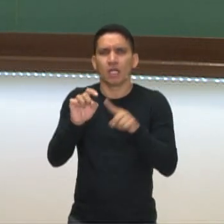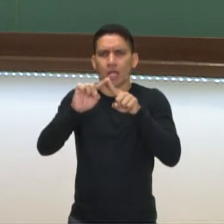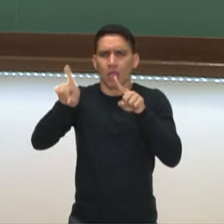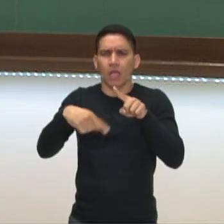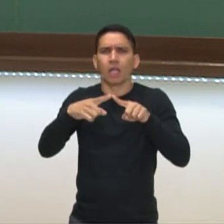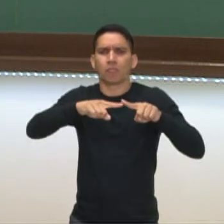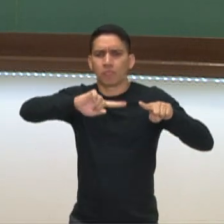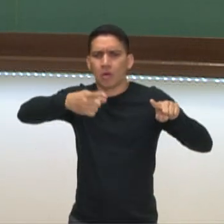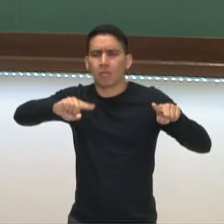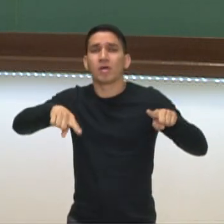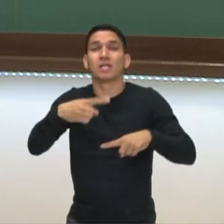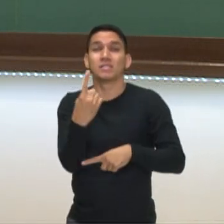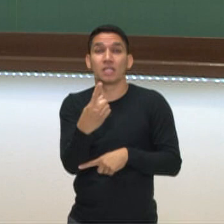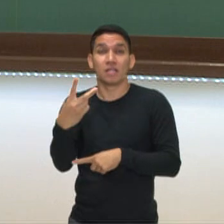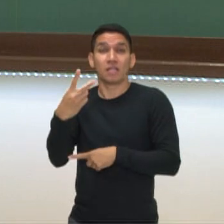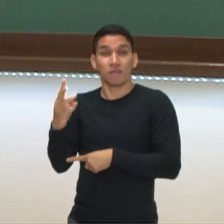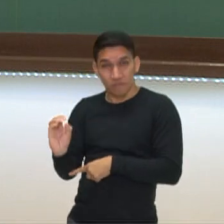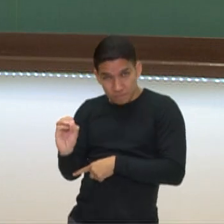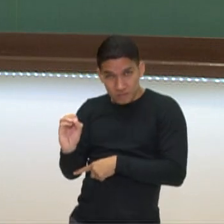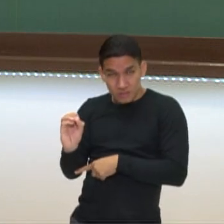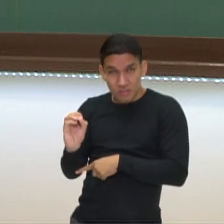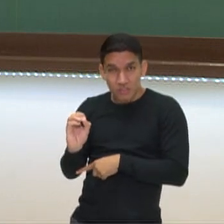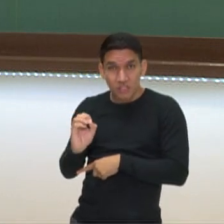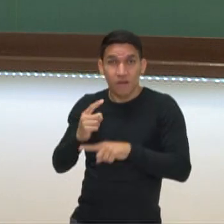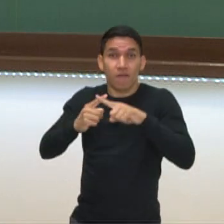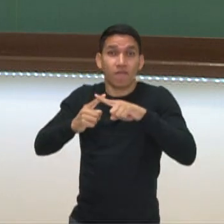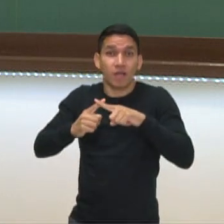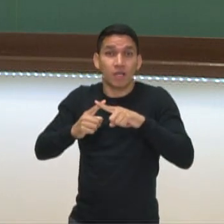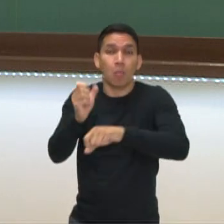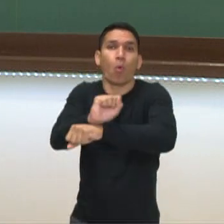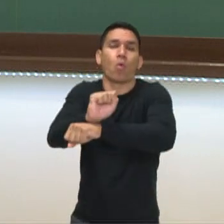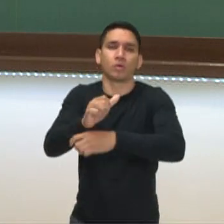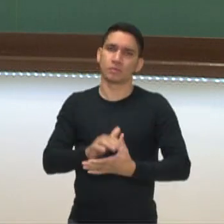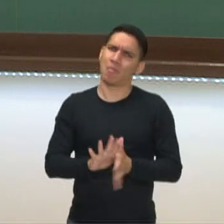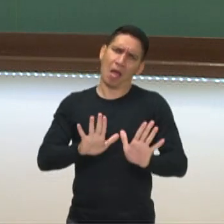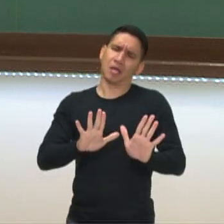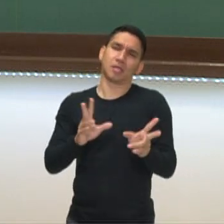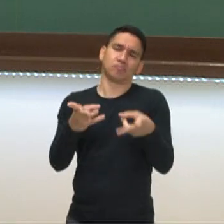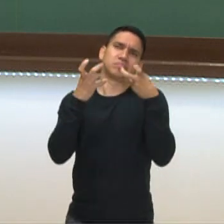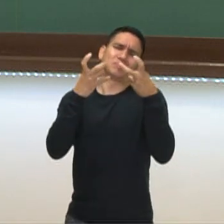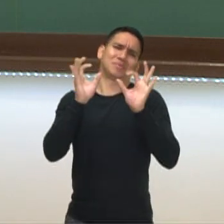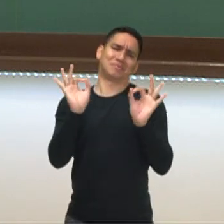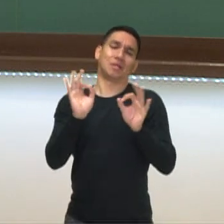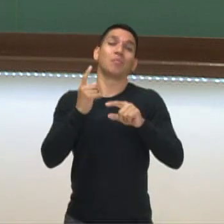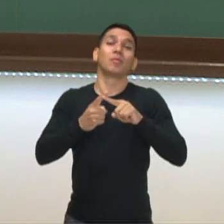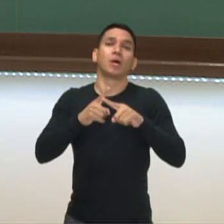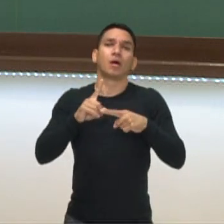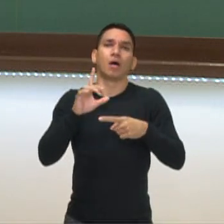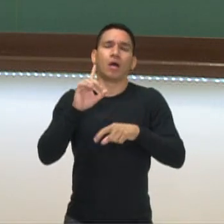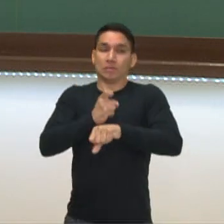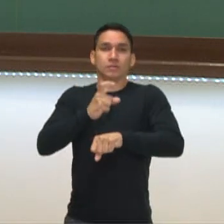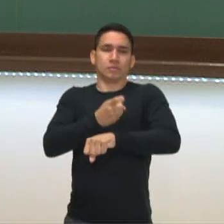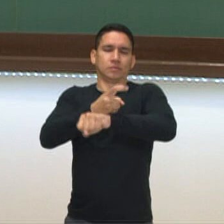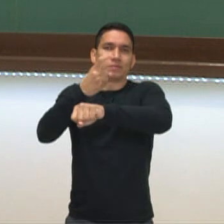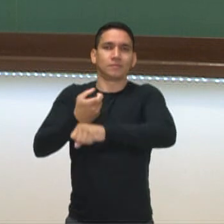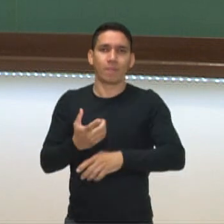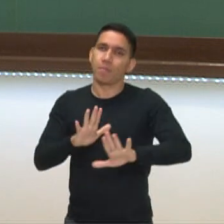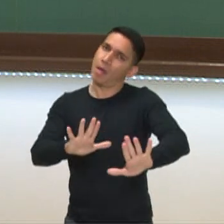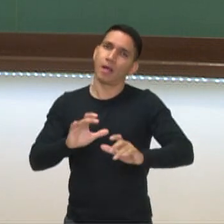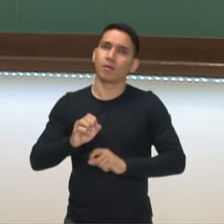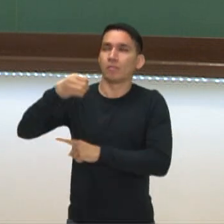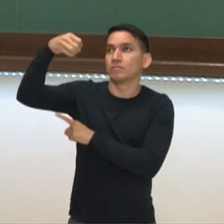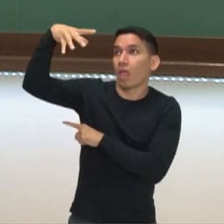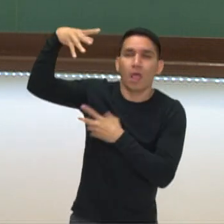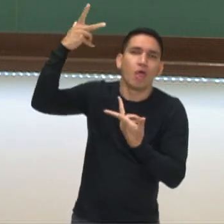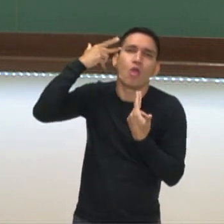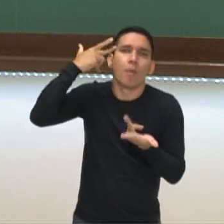apaga 120 vezes por segundo, tá? Só que a gente não enxerga, porque é muito rápido. Mas uma lâmpada